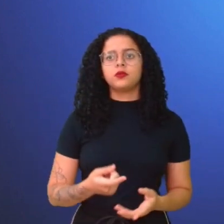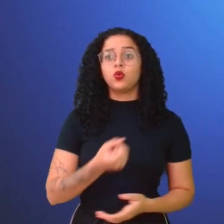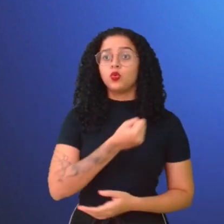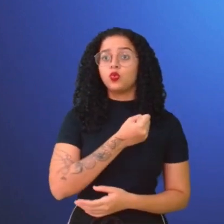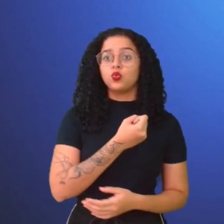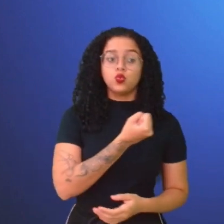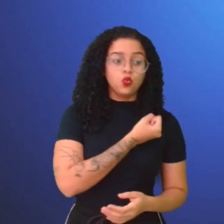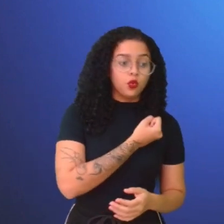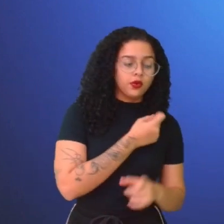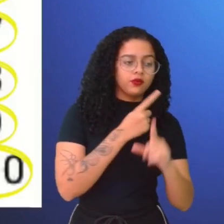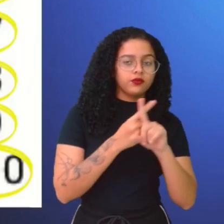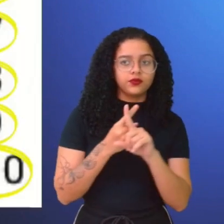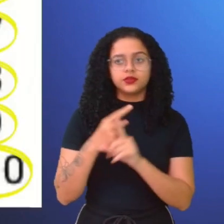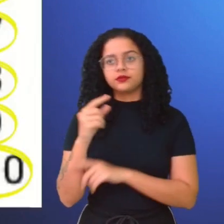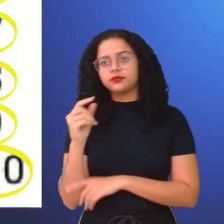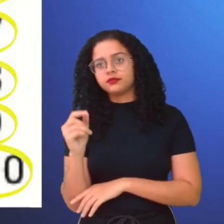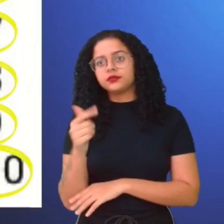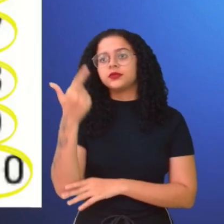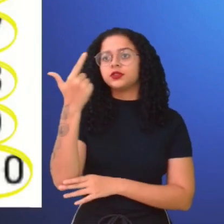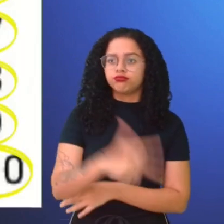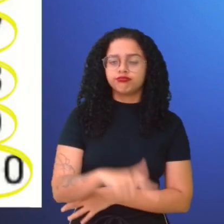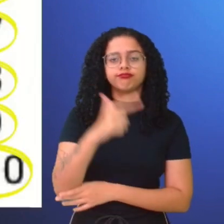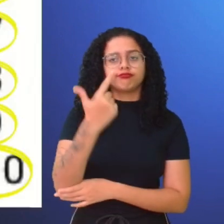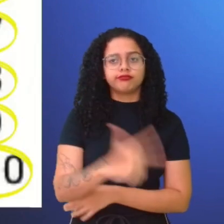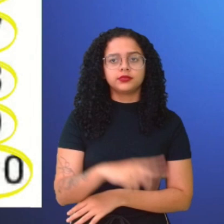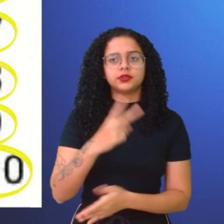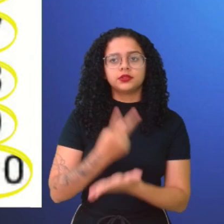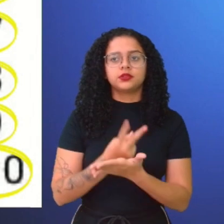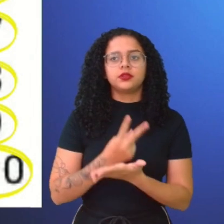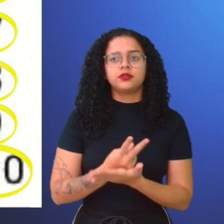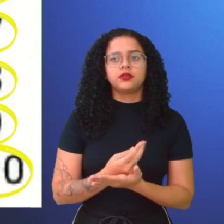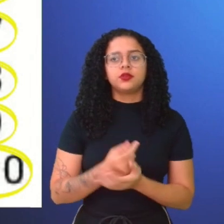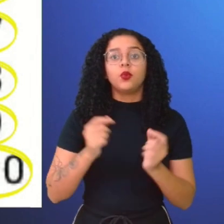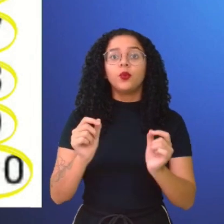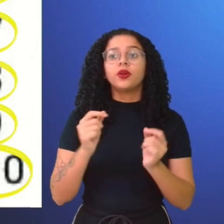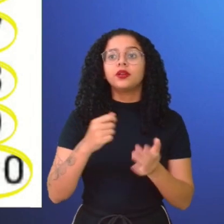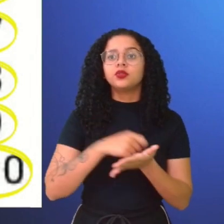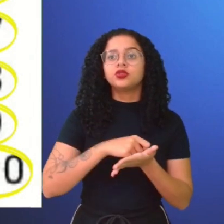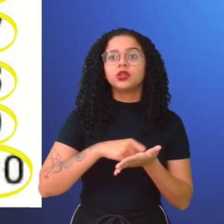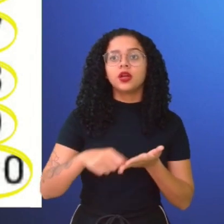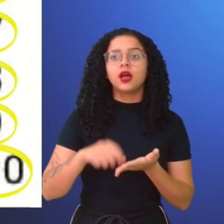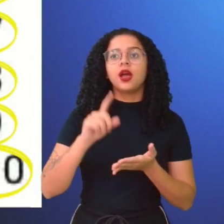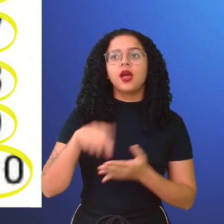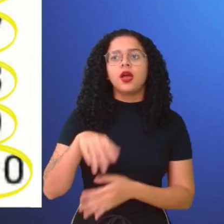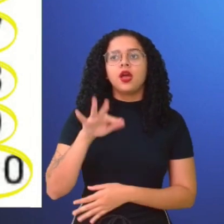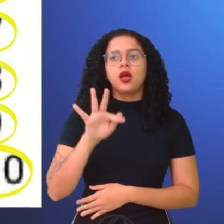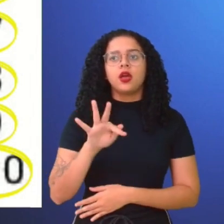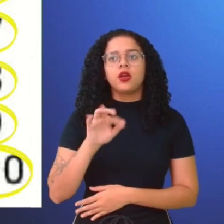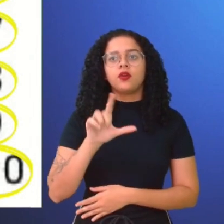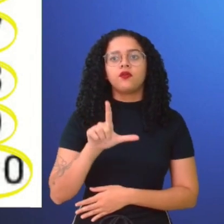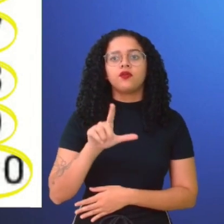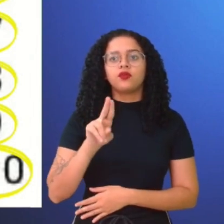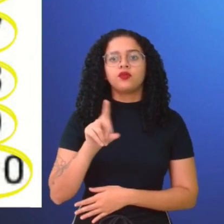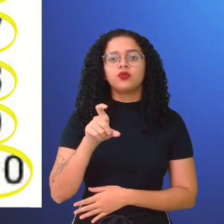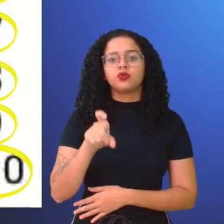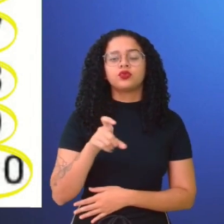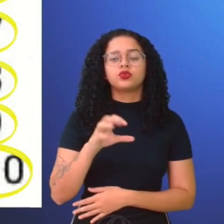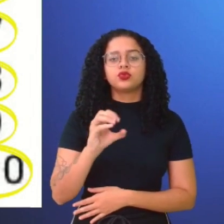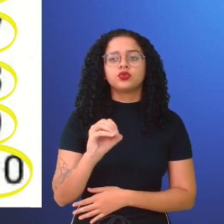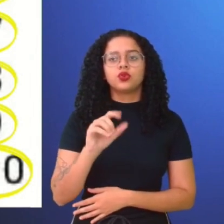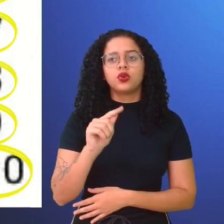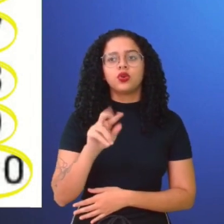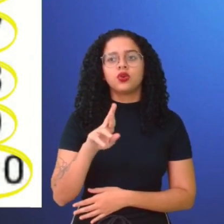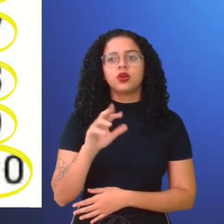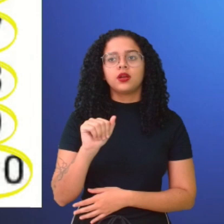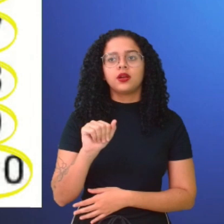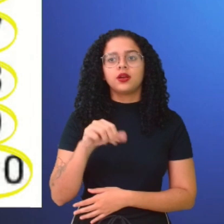vezes tanto. Então, eu estou repetindo aquela multiplicação. O que eu estou escrevendo aí é um fluxograma. Presta bem atenção que o desafio